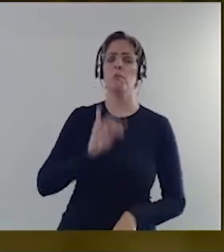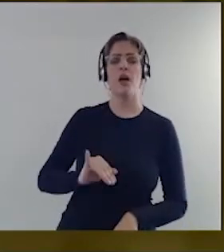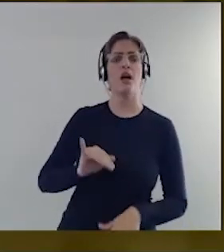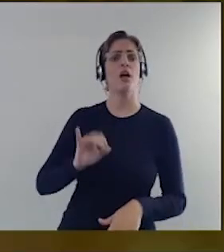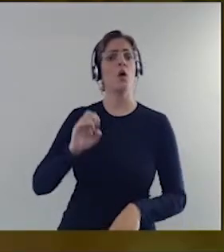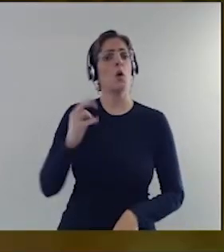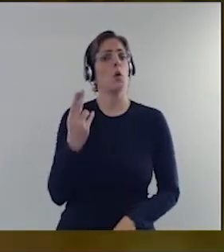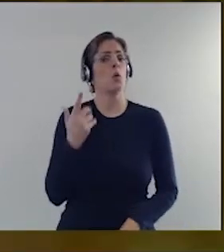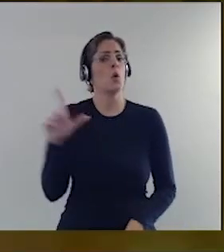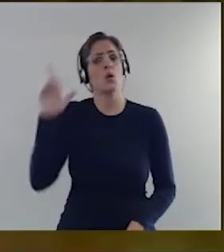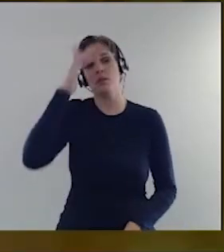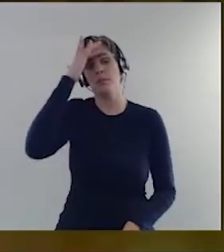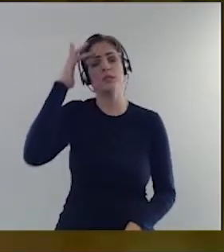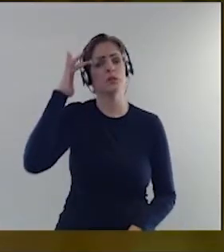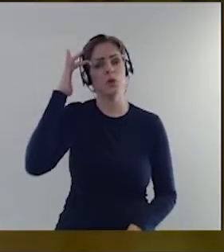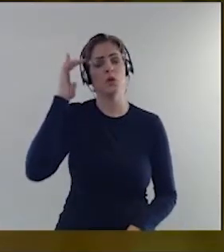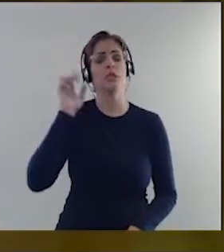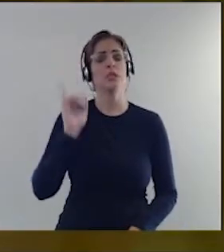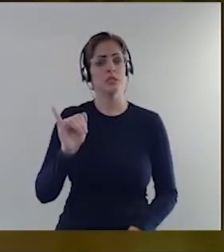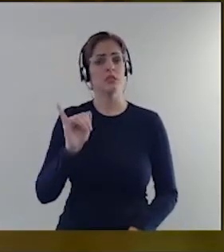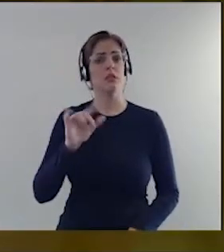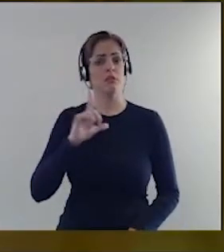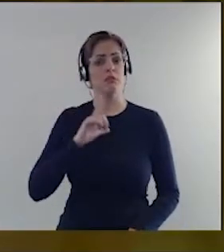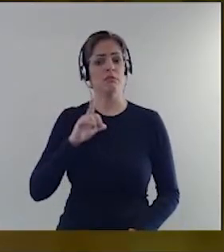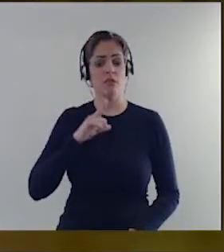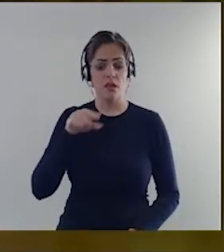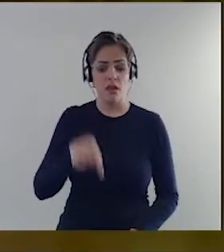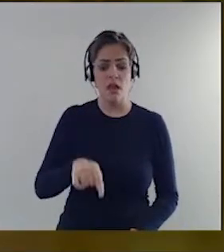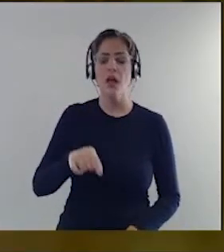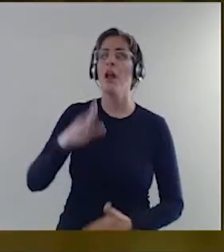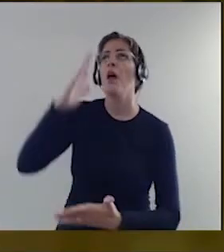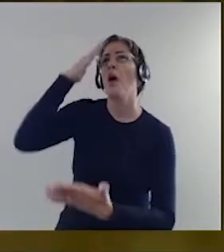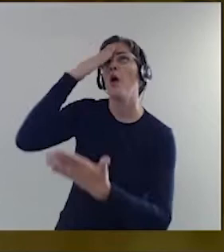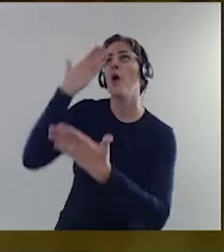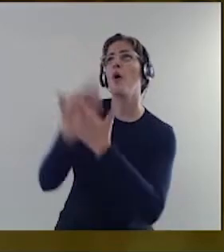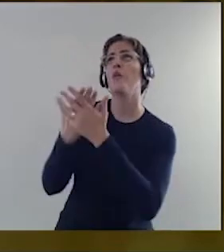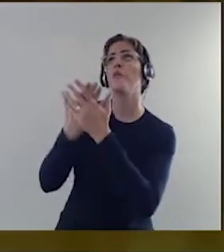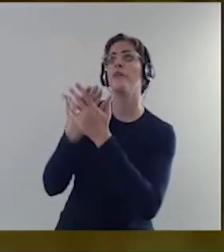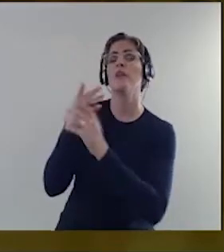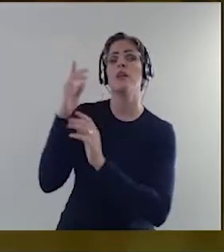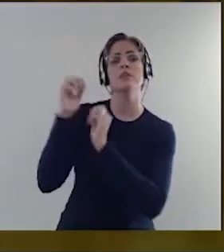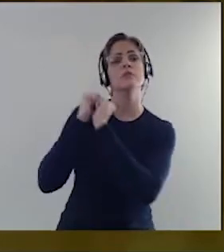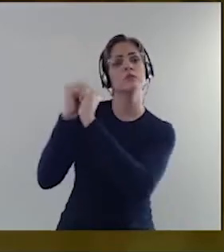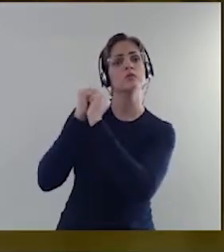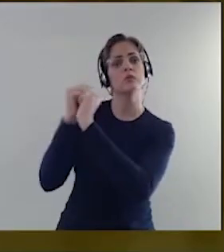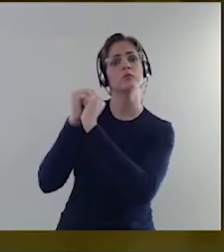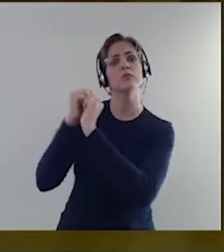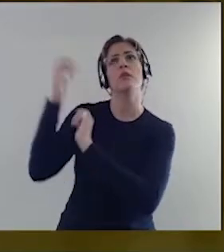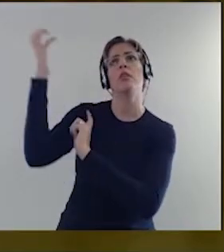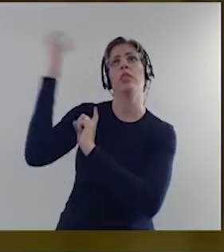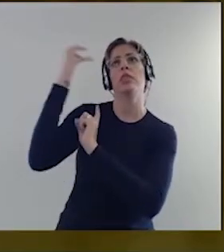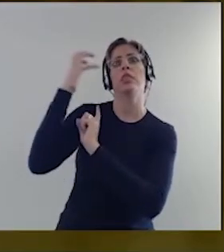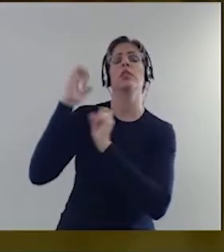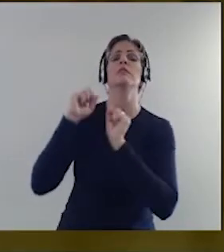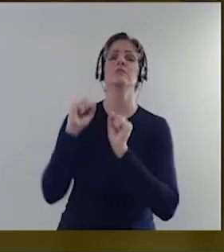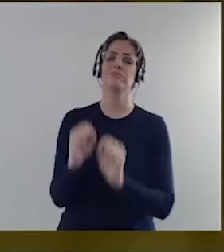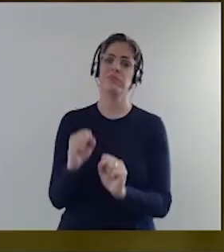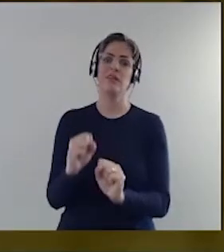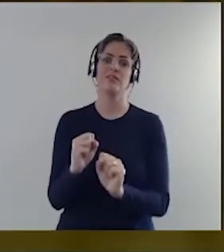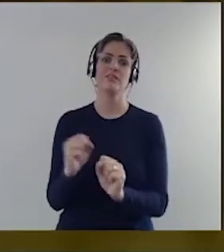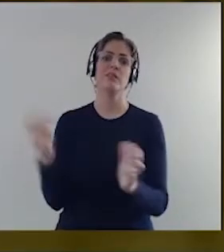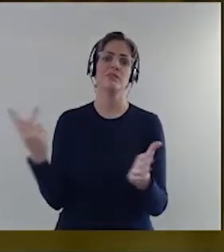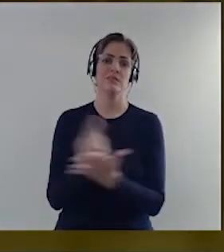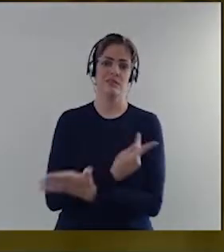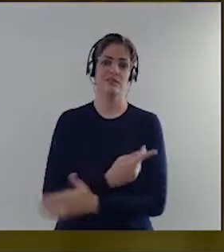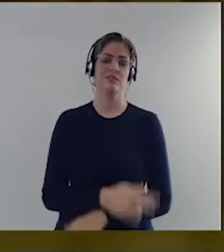qualquer pessoa que usufrua do espaço de confiança no convívio com o menor, e que possa exercer tal